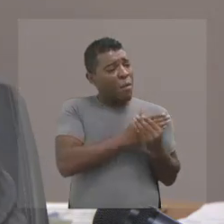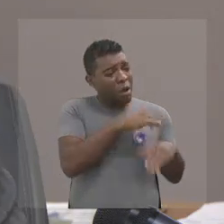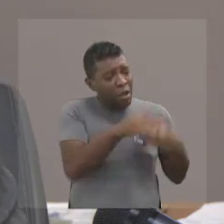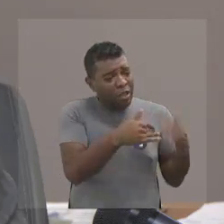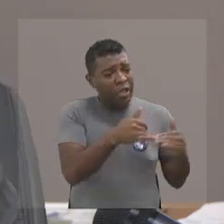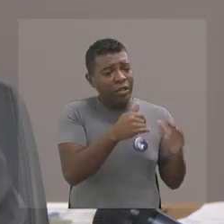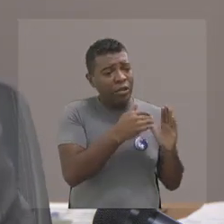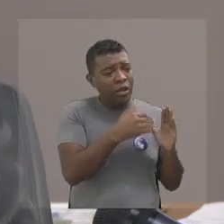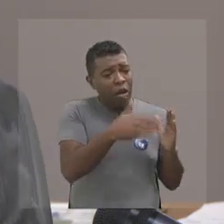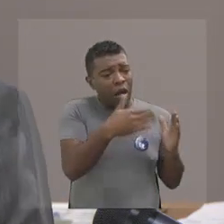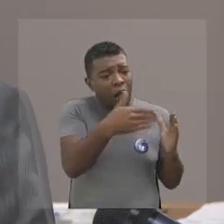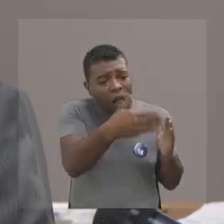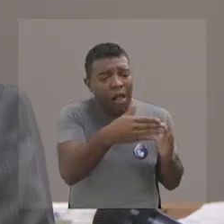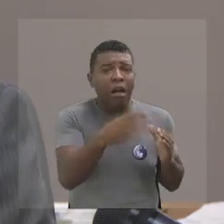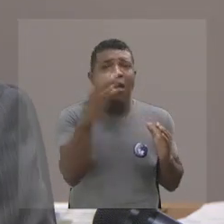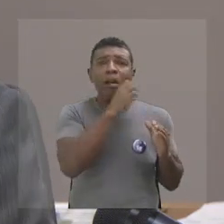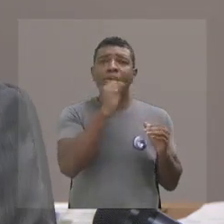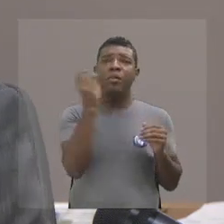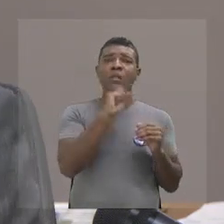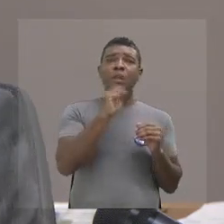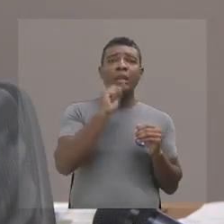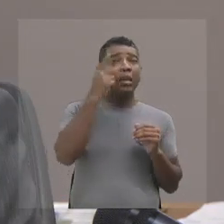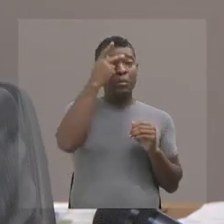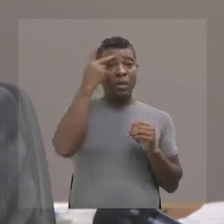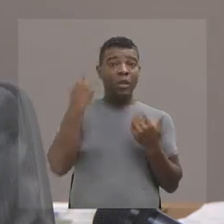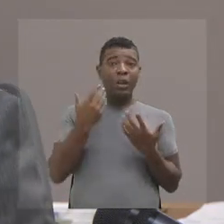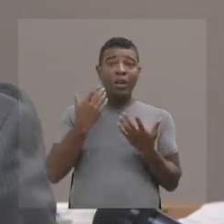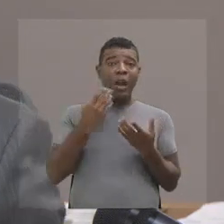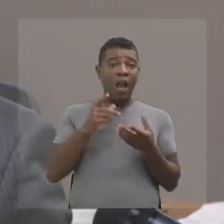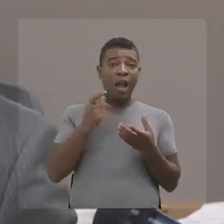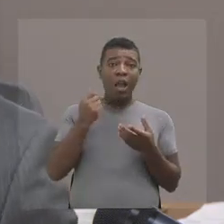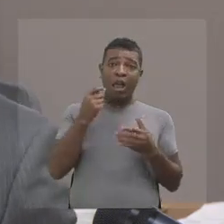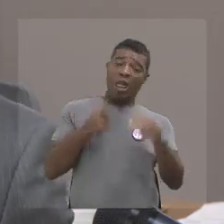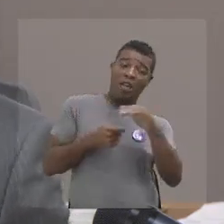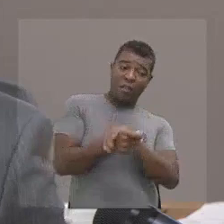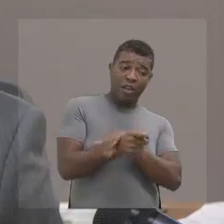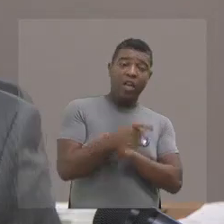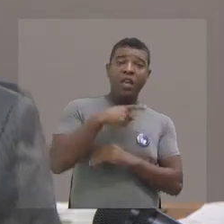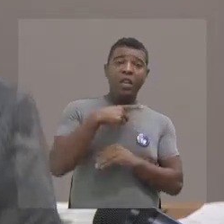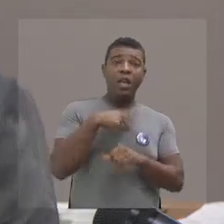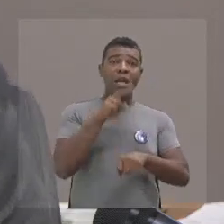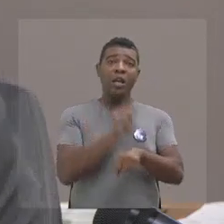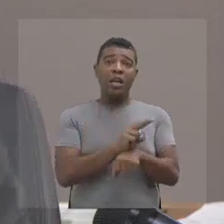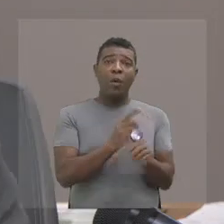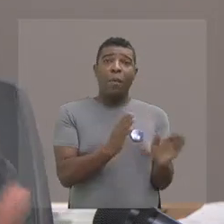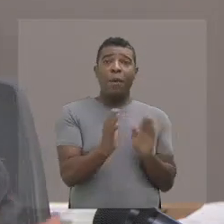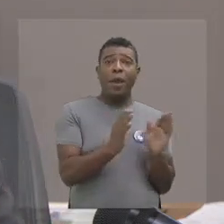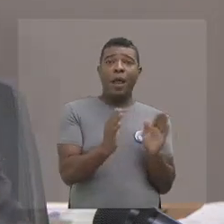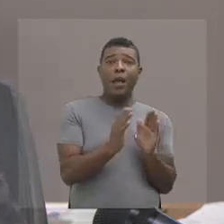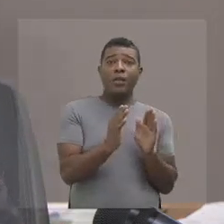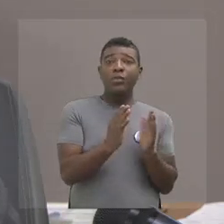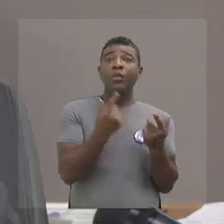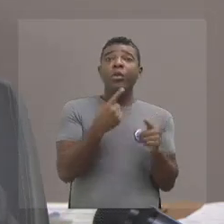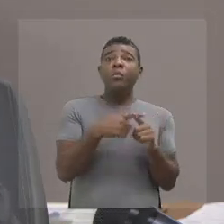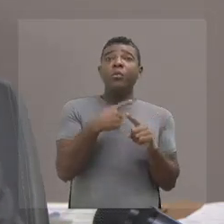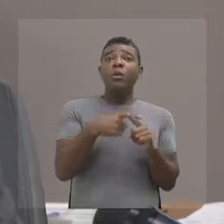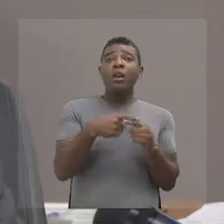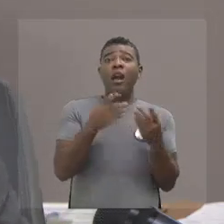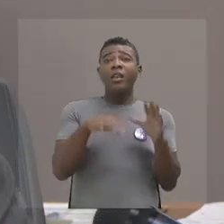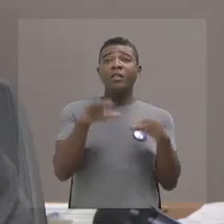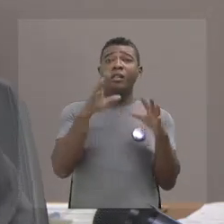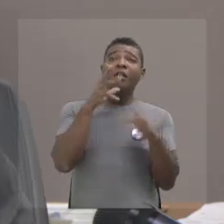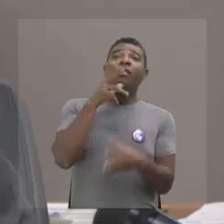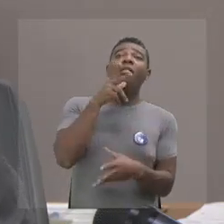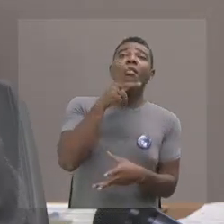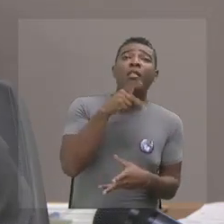e o cara que quer investir ele tem prazo porque pode ser que o investimento daqui a pouco ele não seja viável pela morosidade do processo